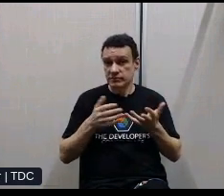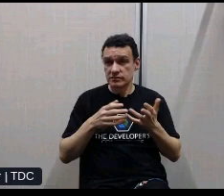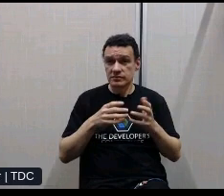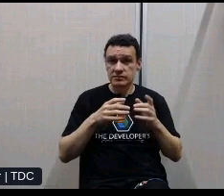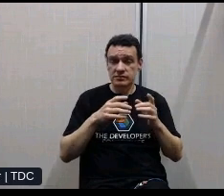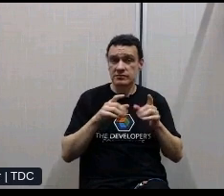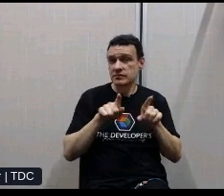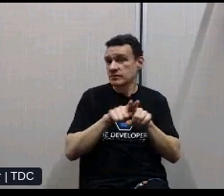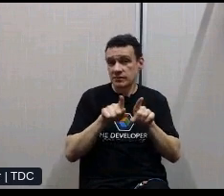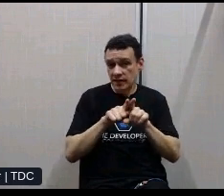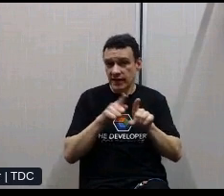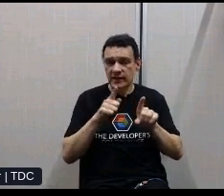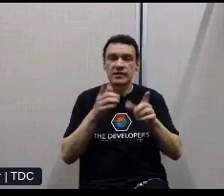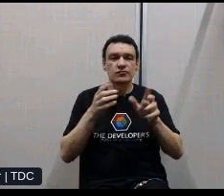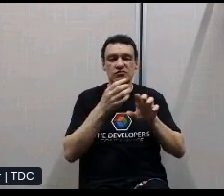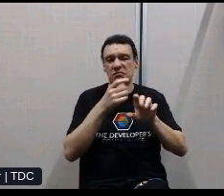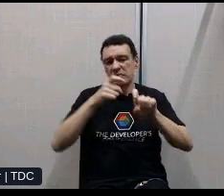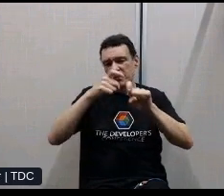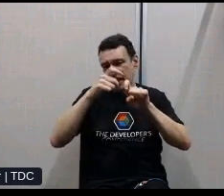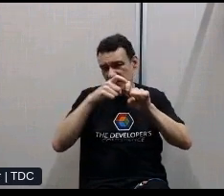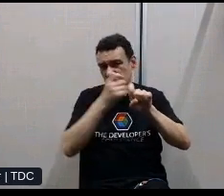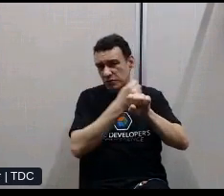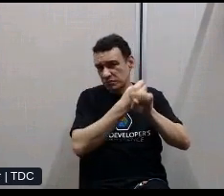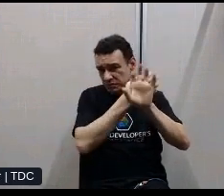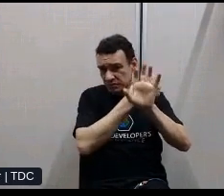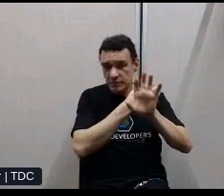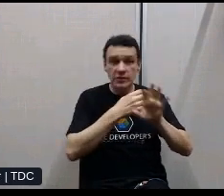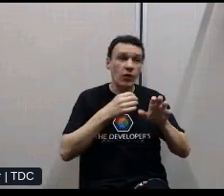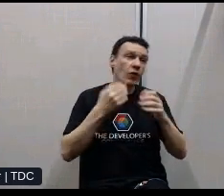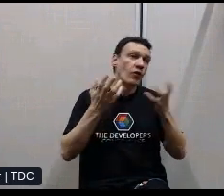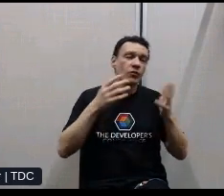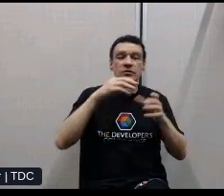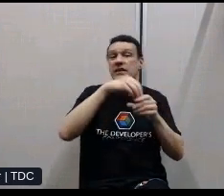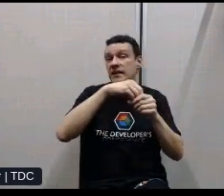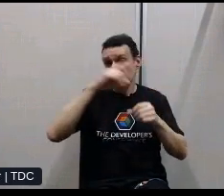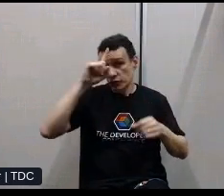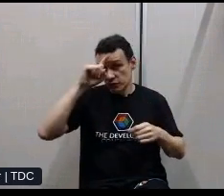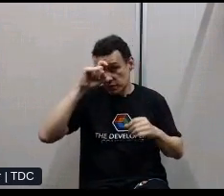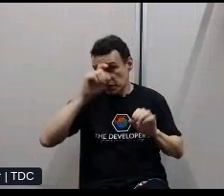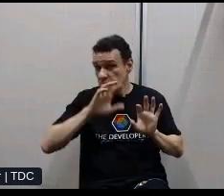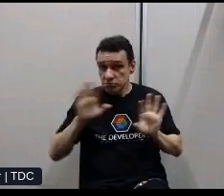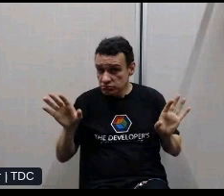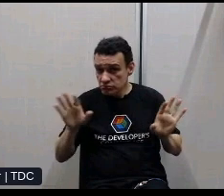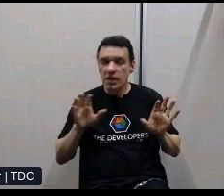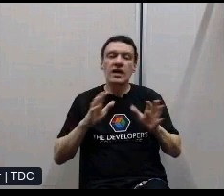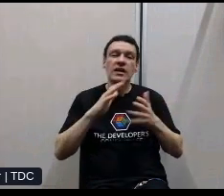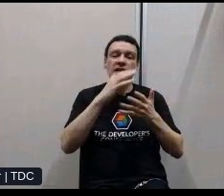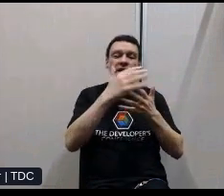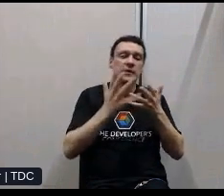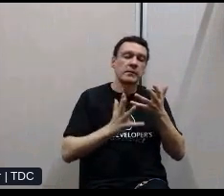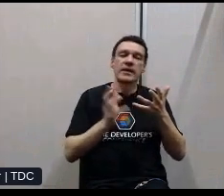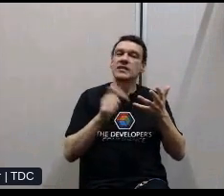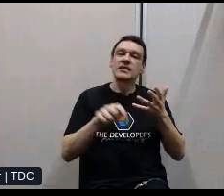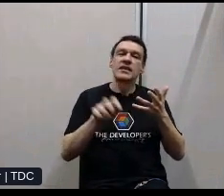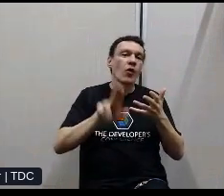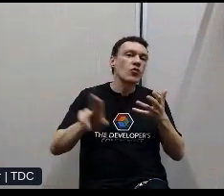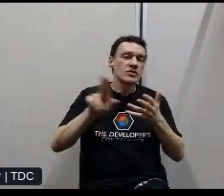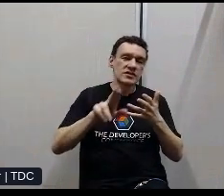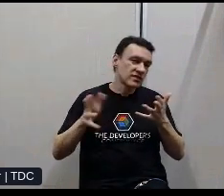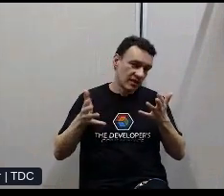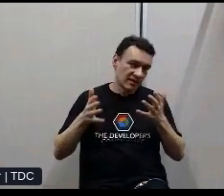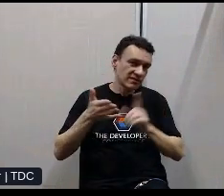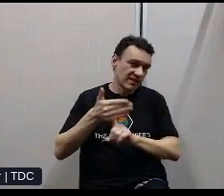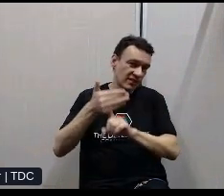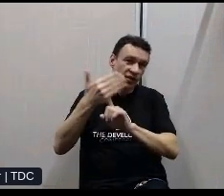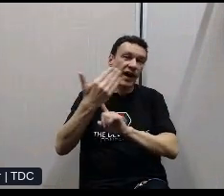ou seja no contexto do consultório, no hospital, a Libras também sendo utilizada. E aqui, gente, eu